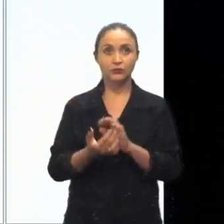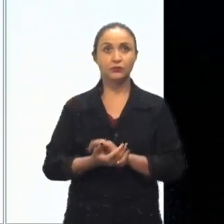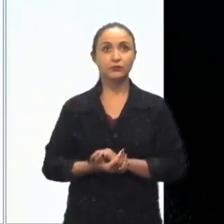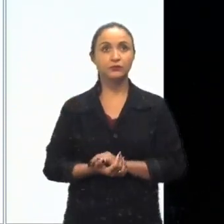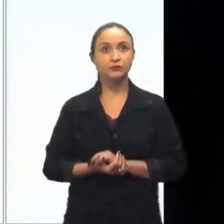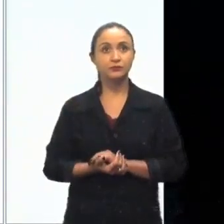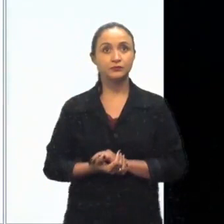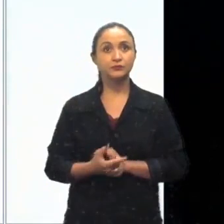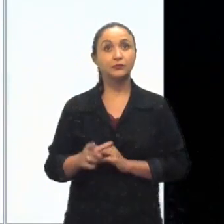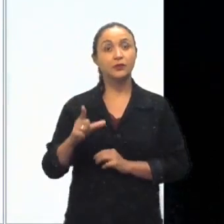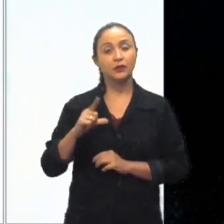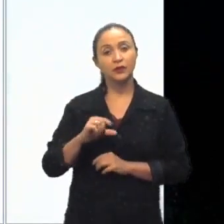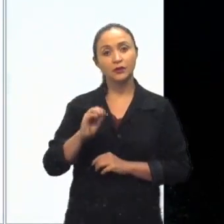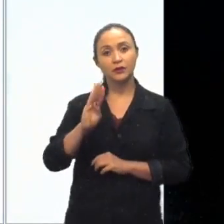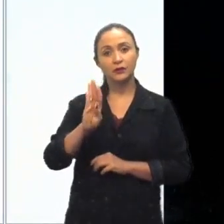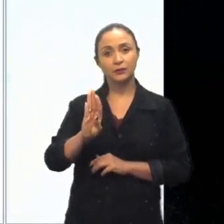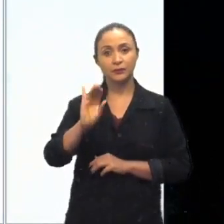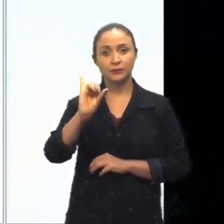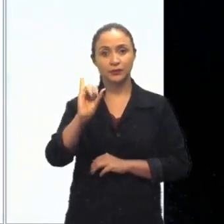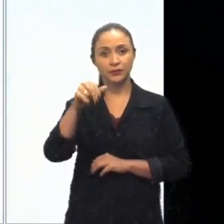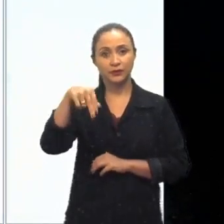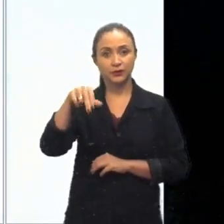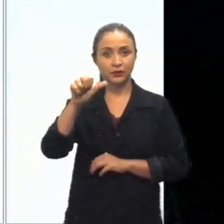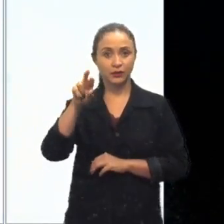Digite a sequência binária do formato.